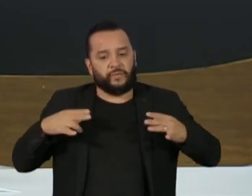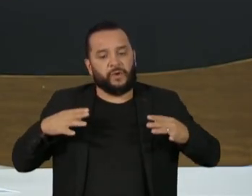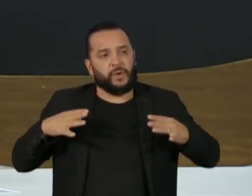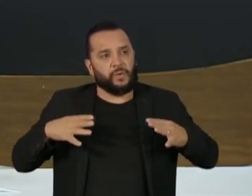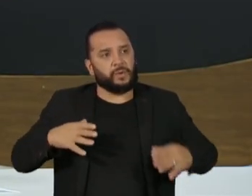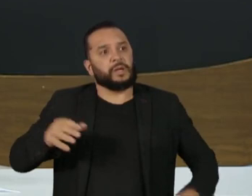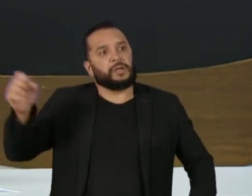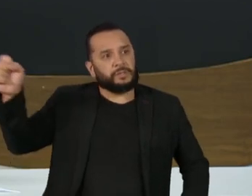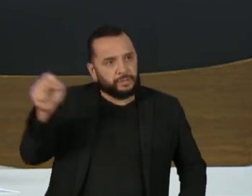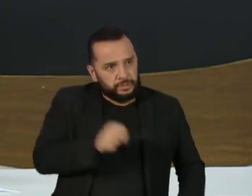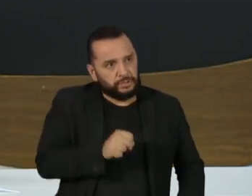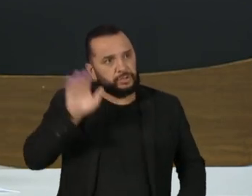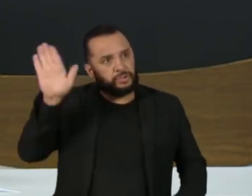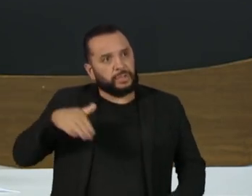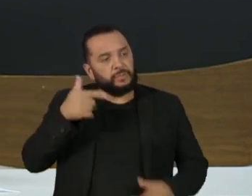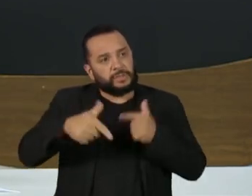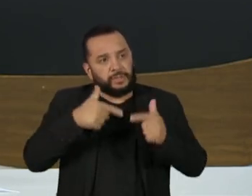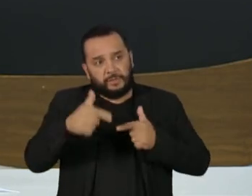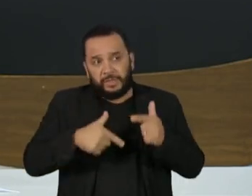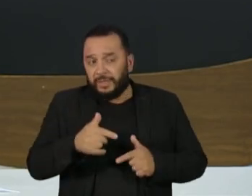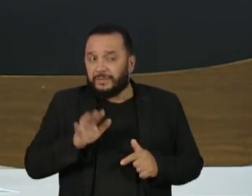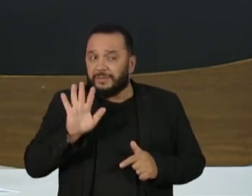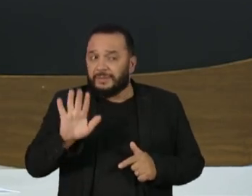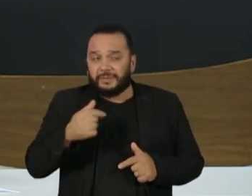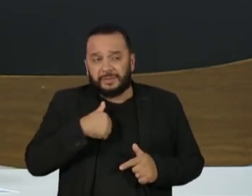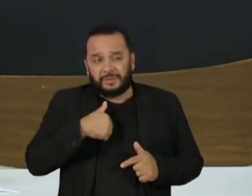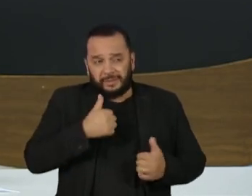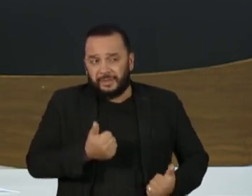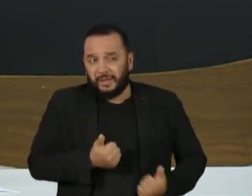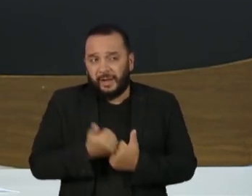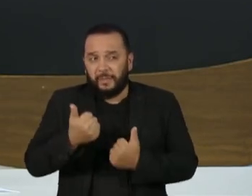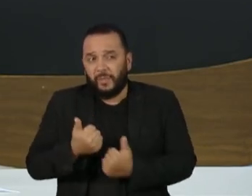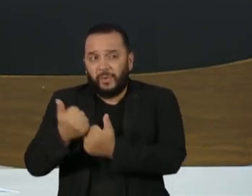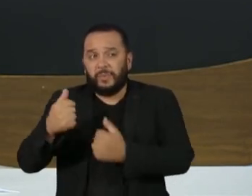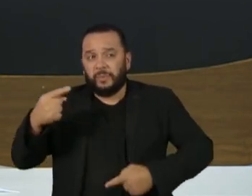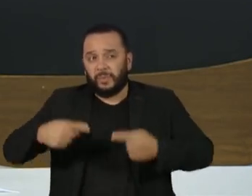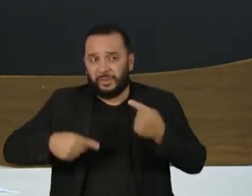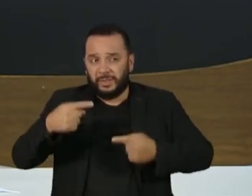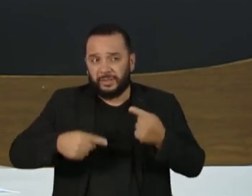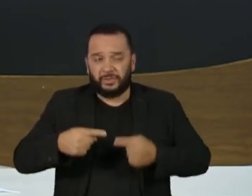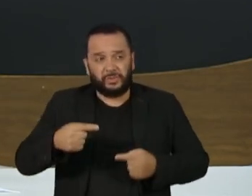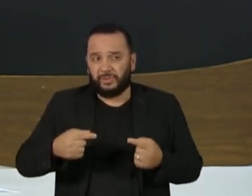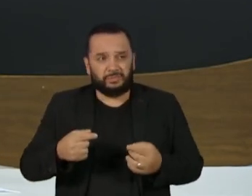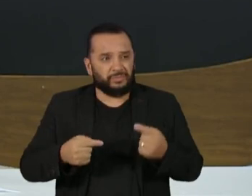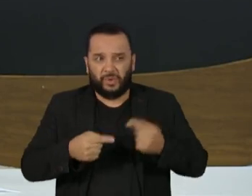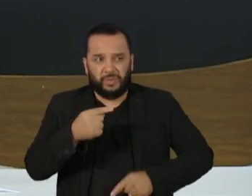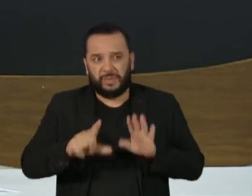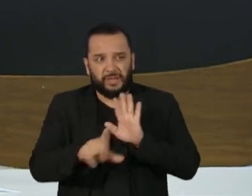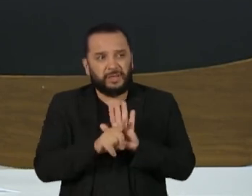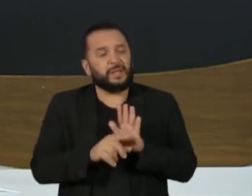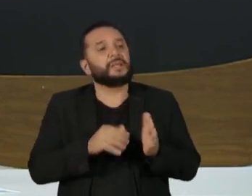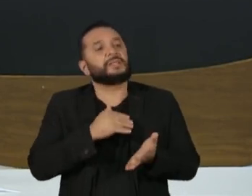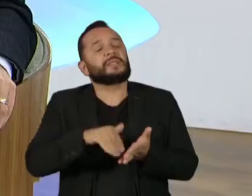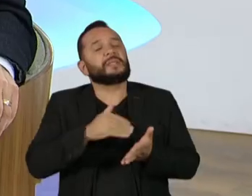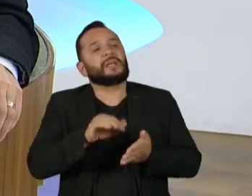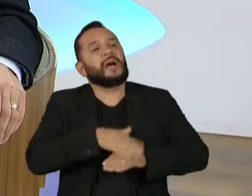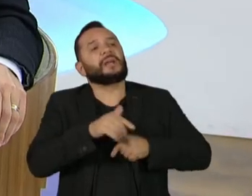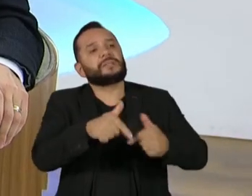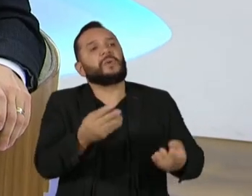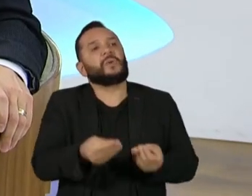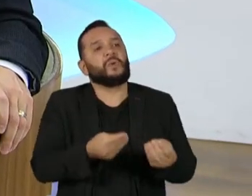não caracteriza favorecimento aliado político indeferimento ao que manda lei O que que a secretaria tá tomando de providência nesse Episódio